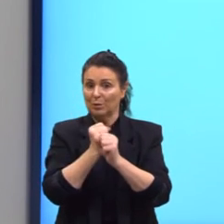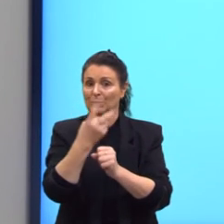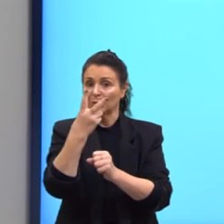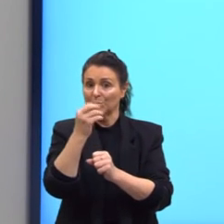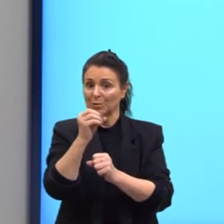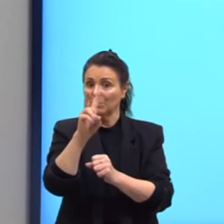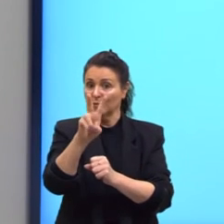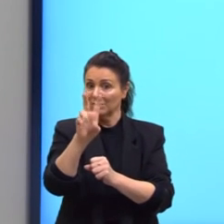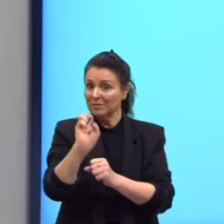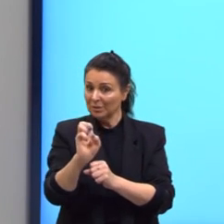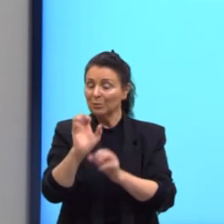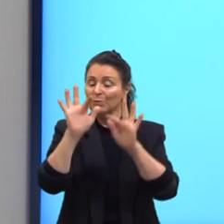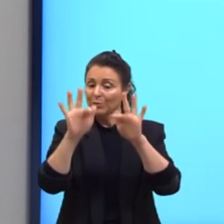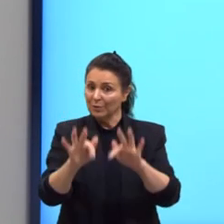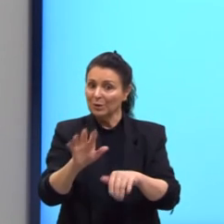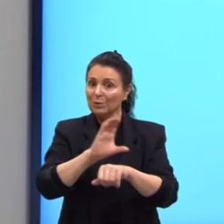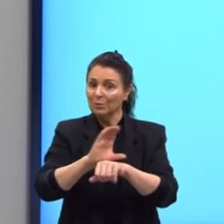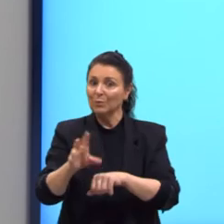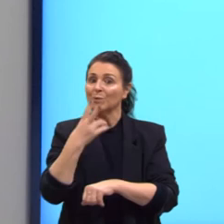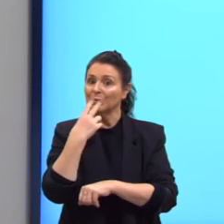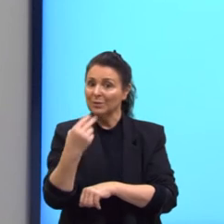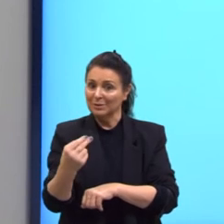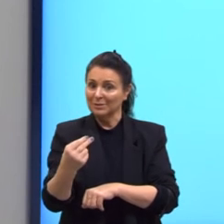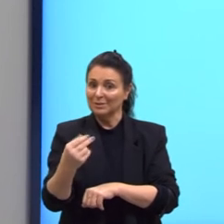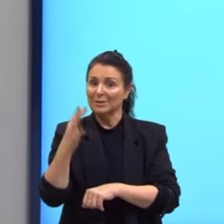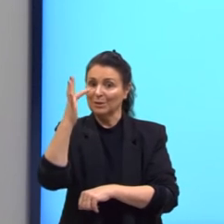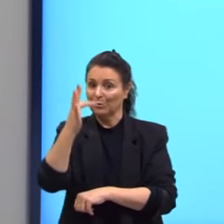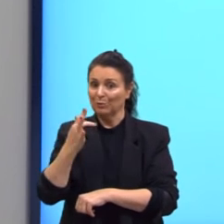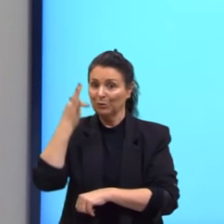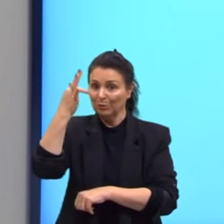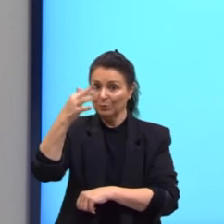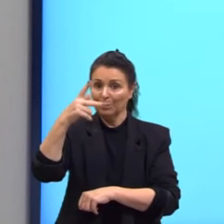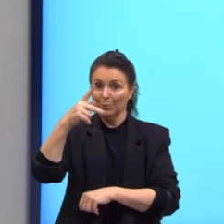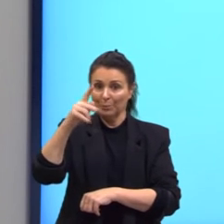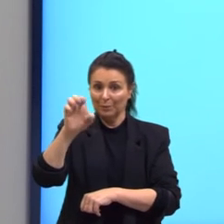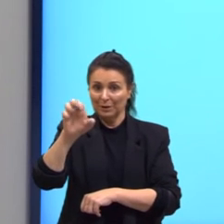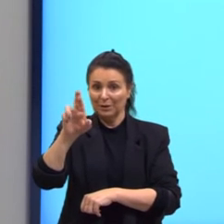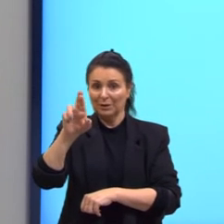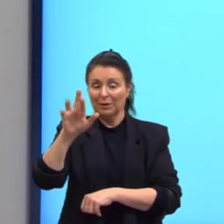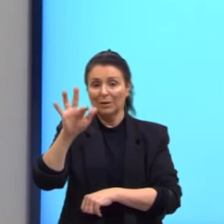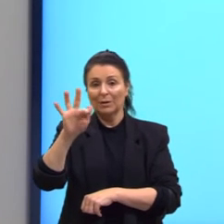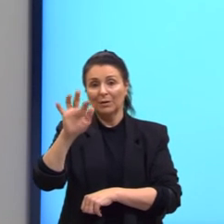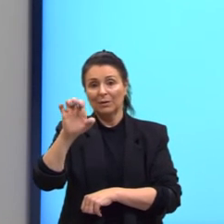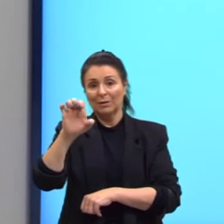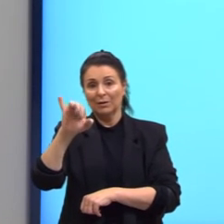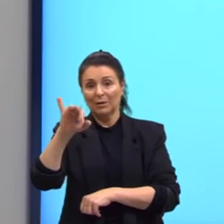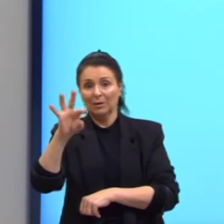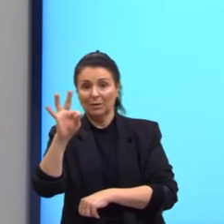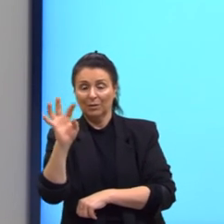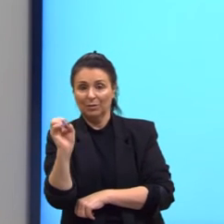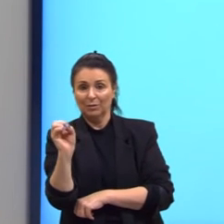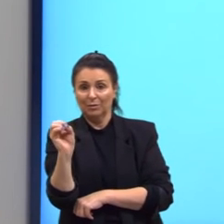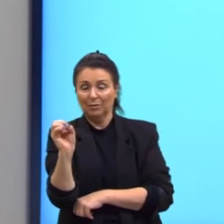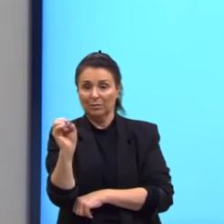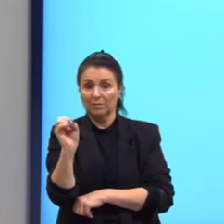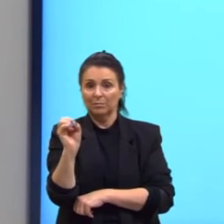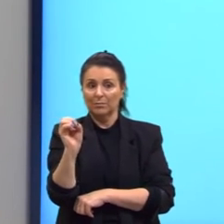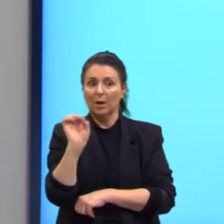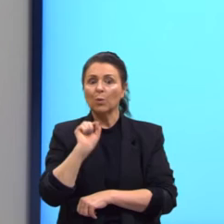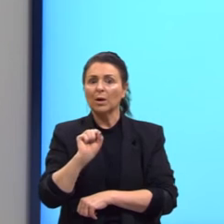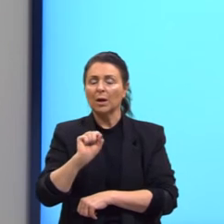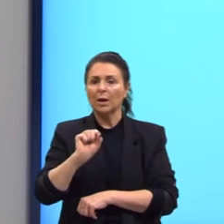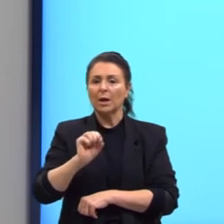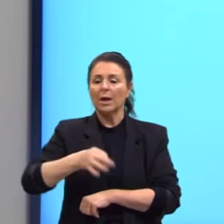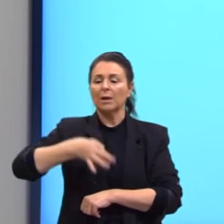Esse é o futuro perfeito e então o futuro perfeito é a certeza